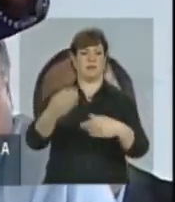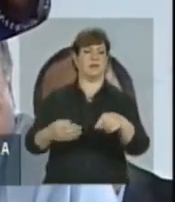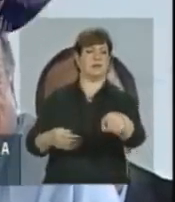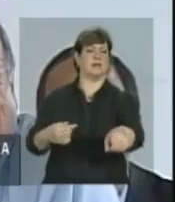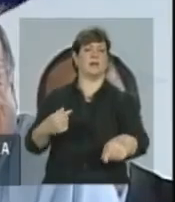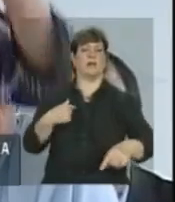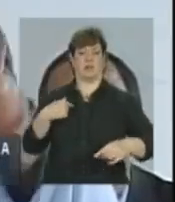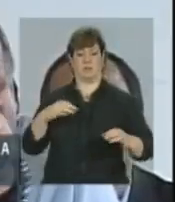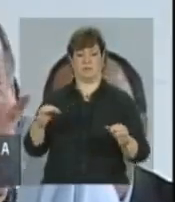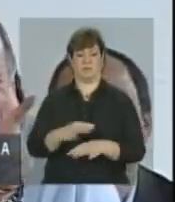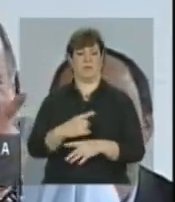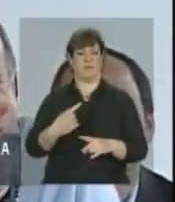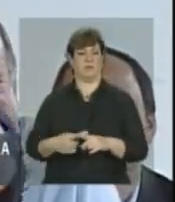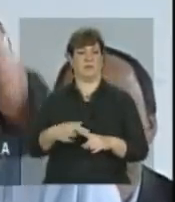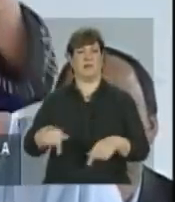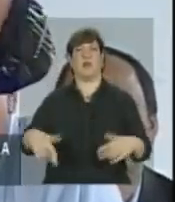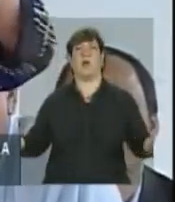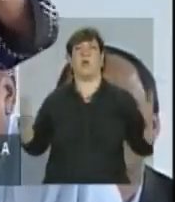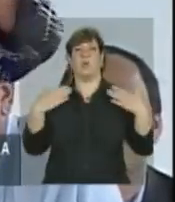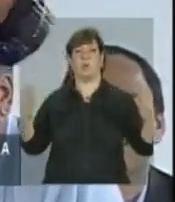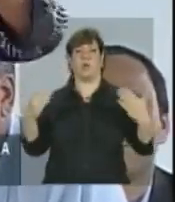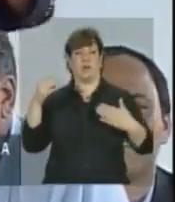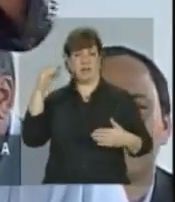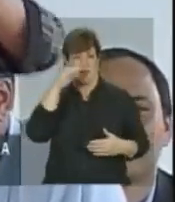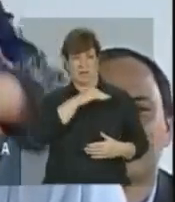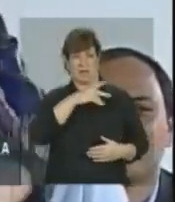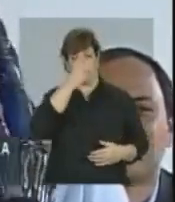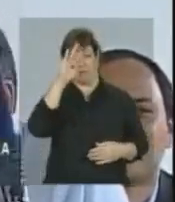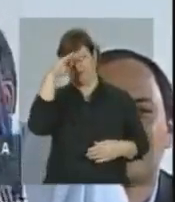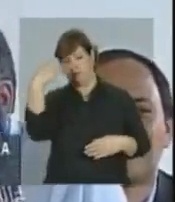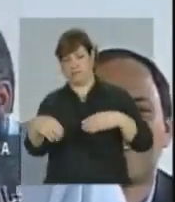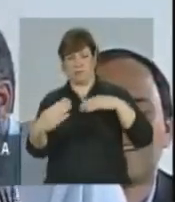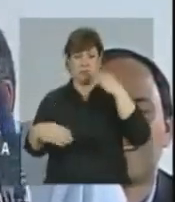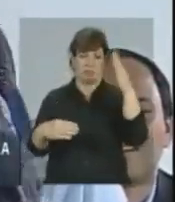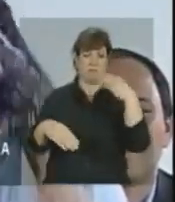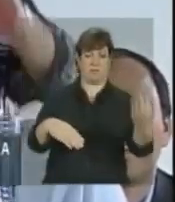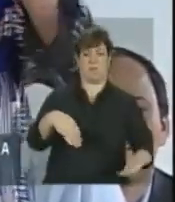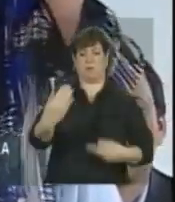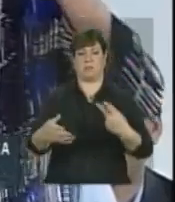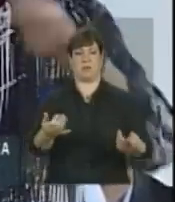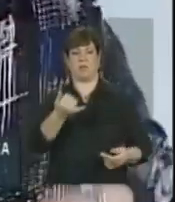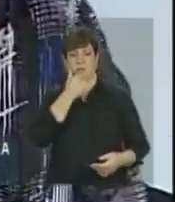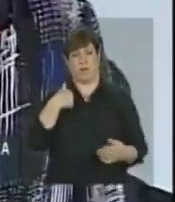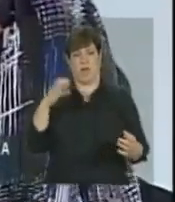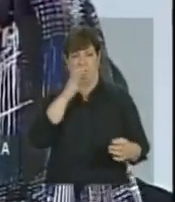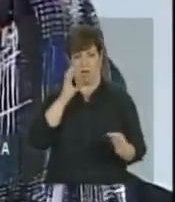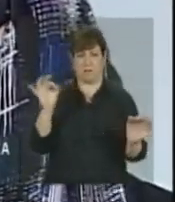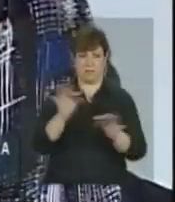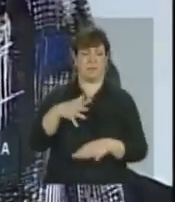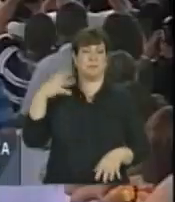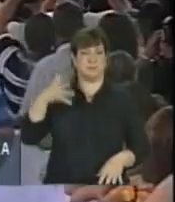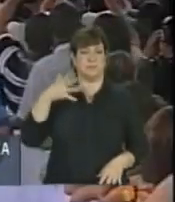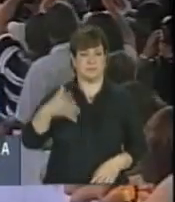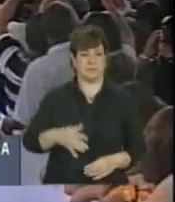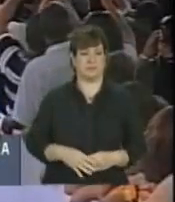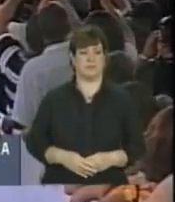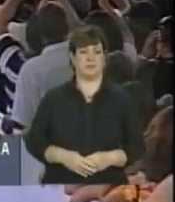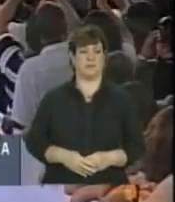estou encerrando porque está muito quente, por isso as pessoas vão começar a passar mal. Só quero dizer para